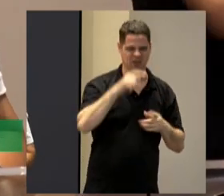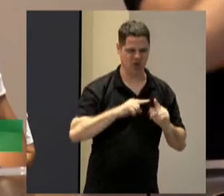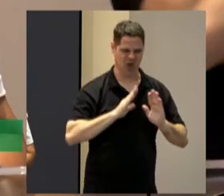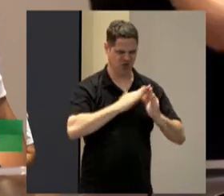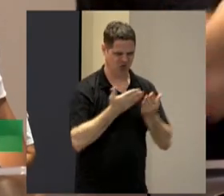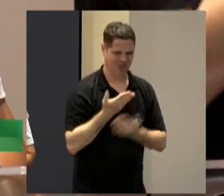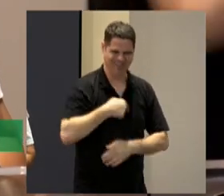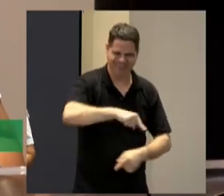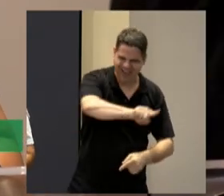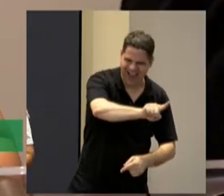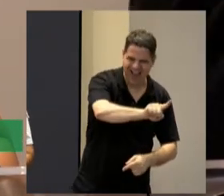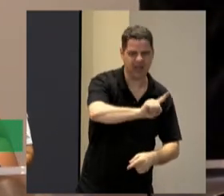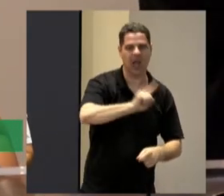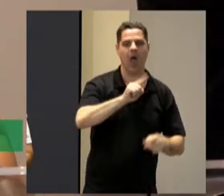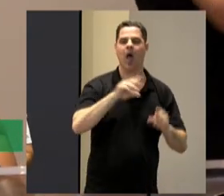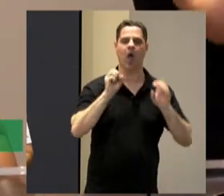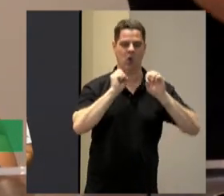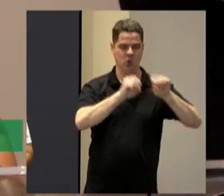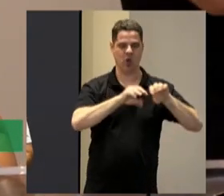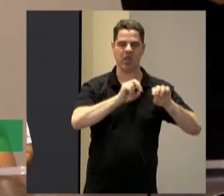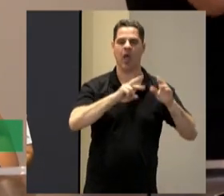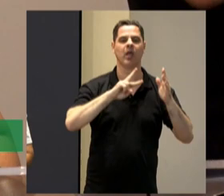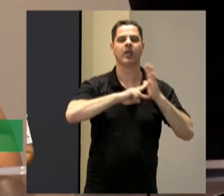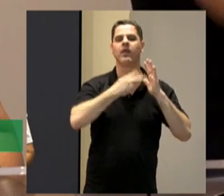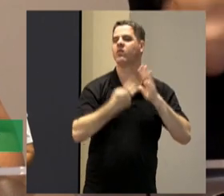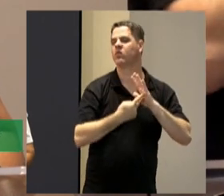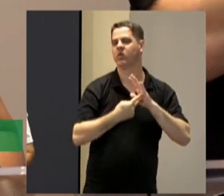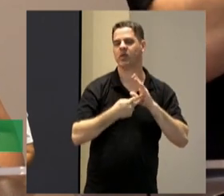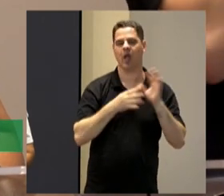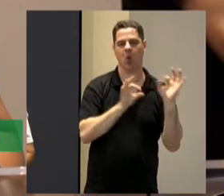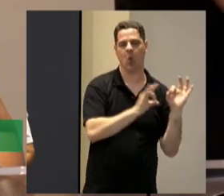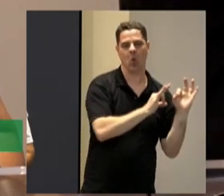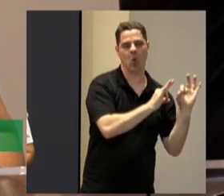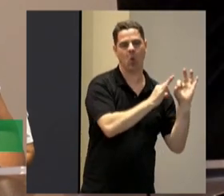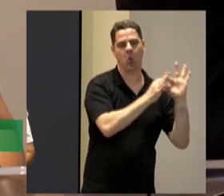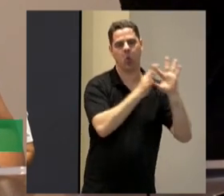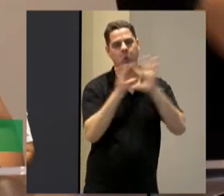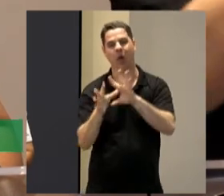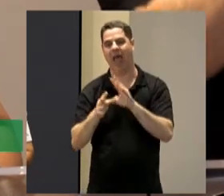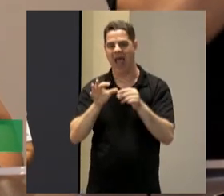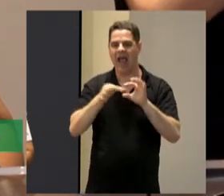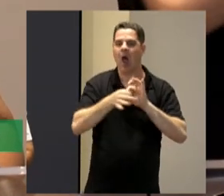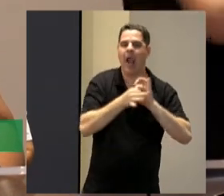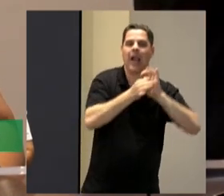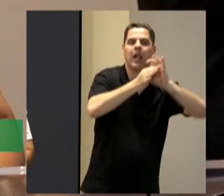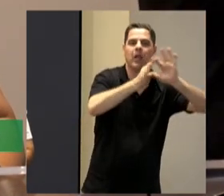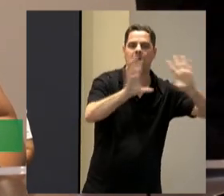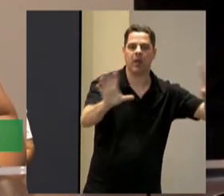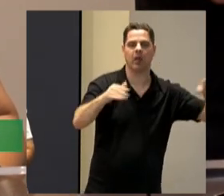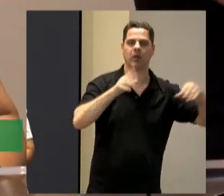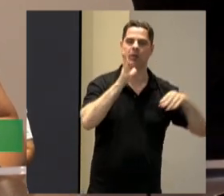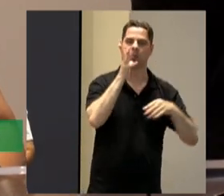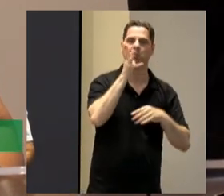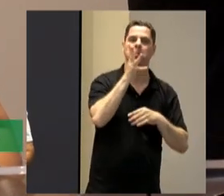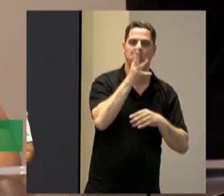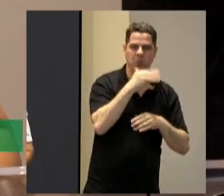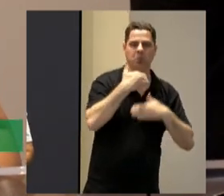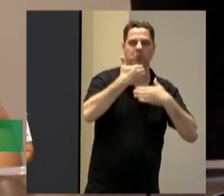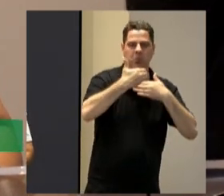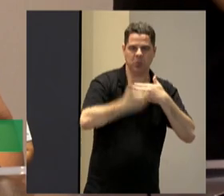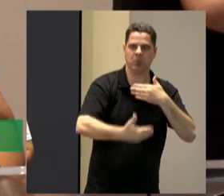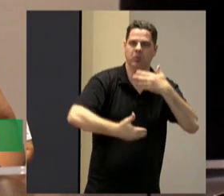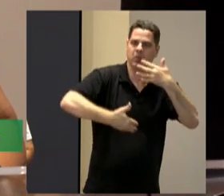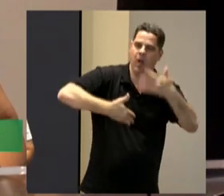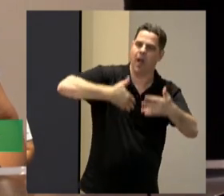escola. Educação para a gente é um processo emancipatório, que lento, embora lento,